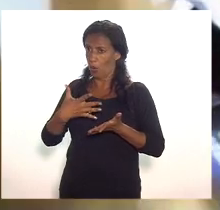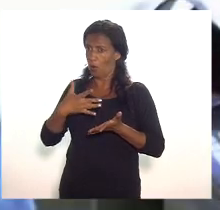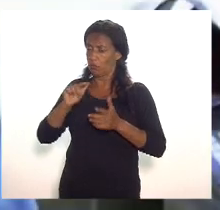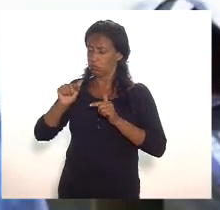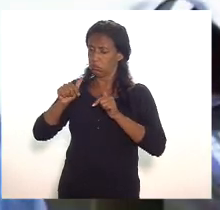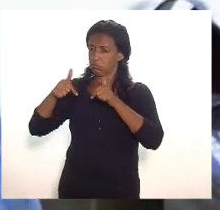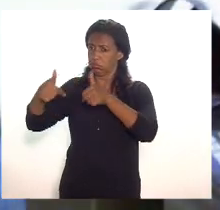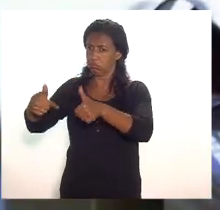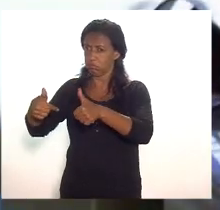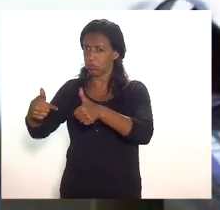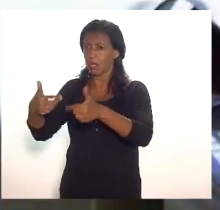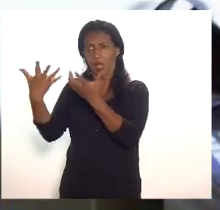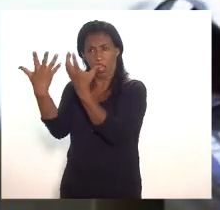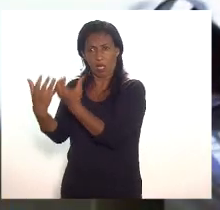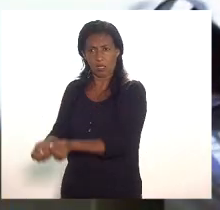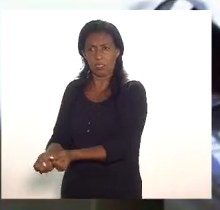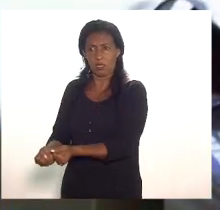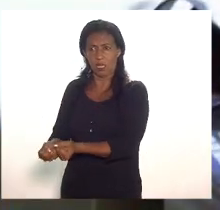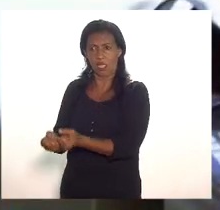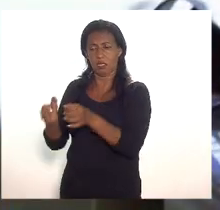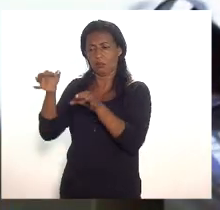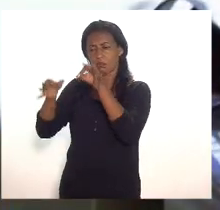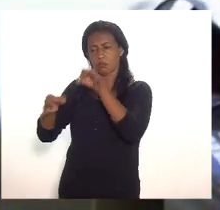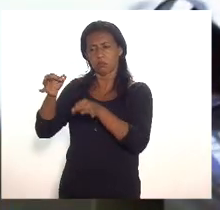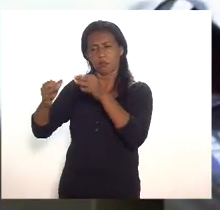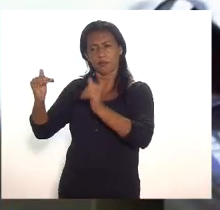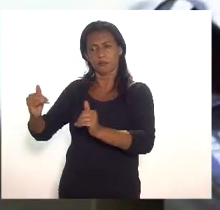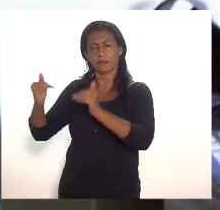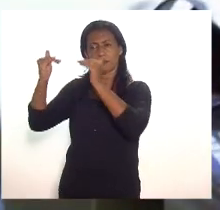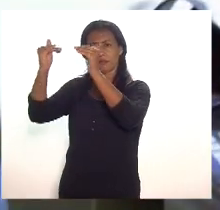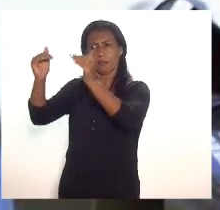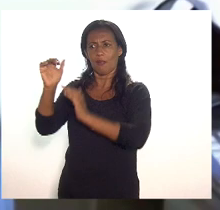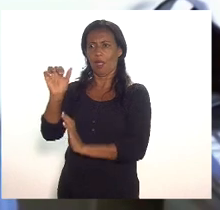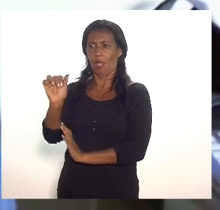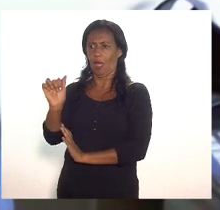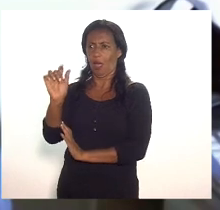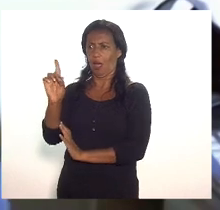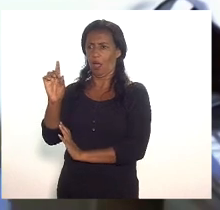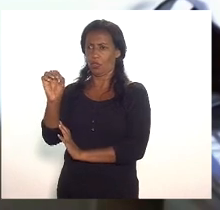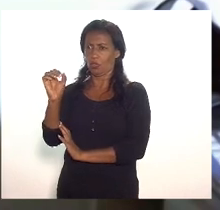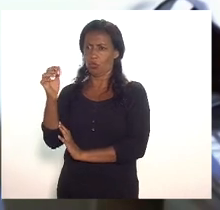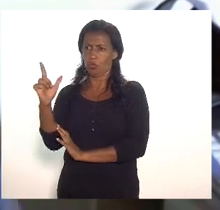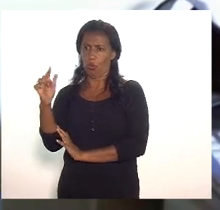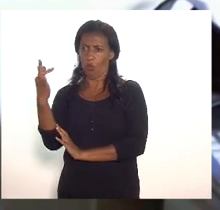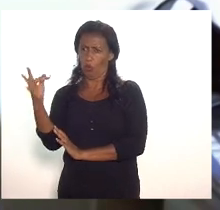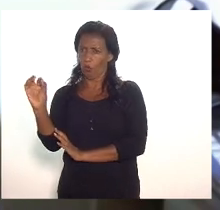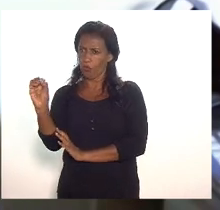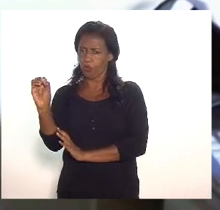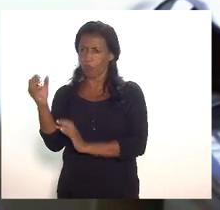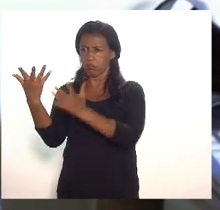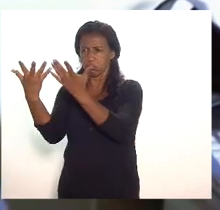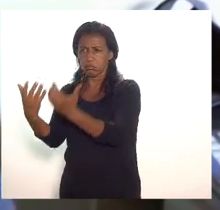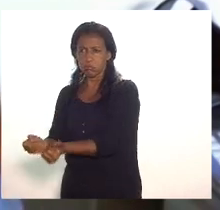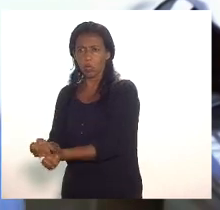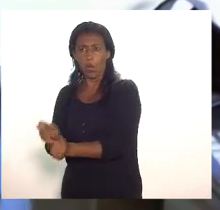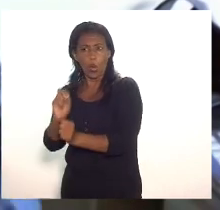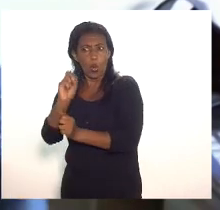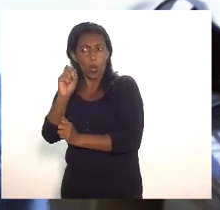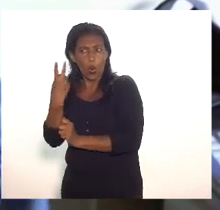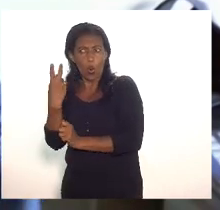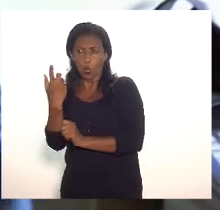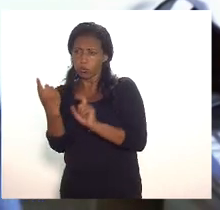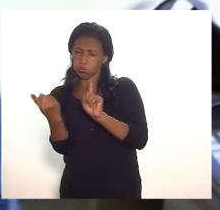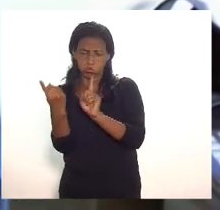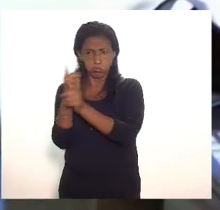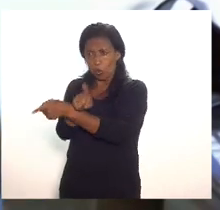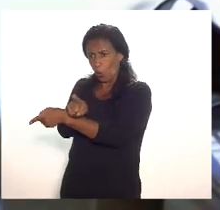e acolhe a liminar do desembargador Adolfo Melo, ou discorda e faz cair a